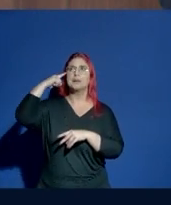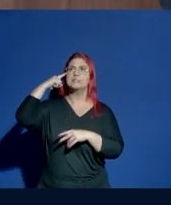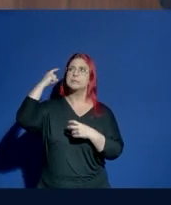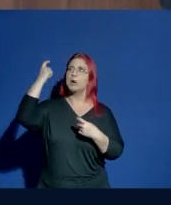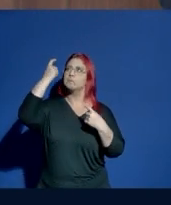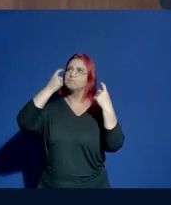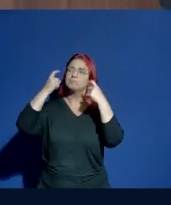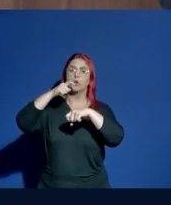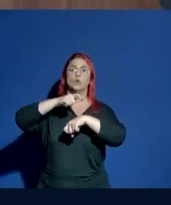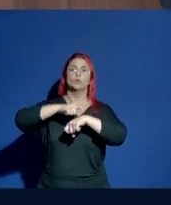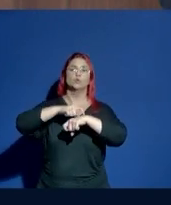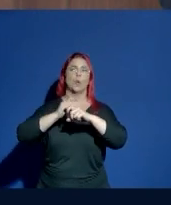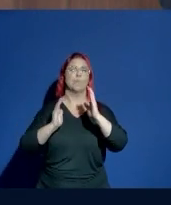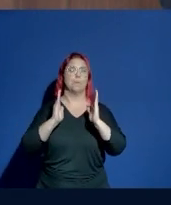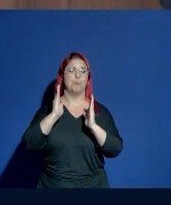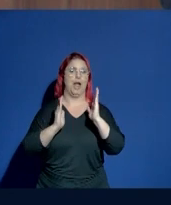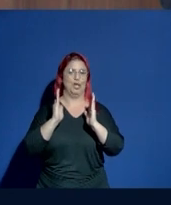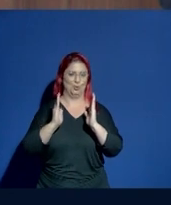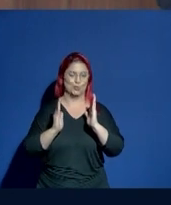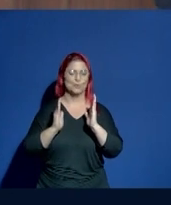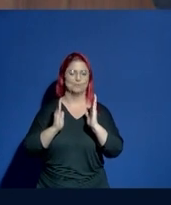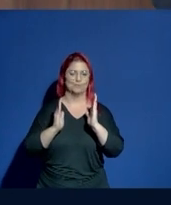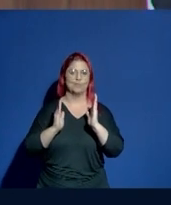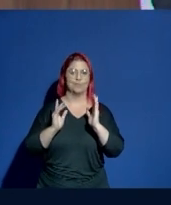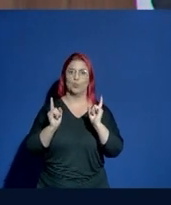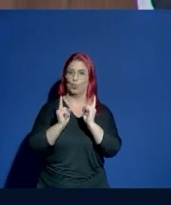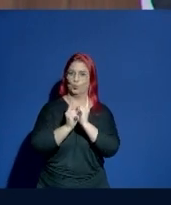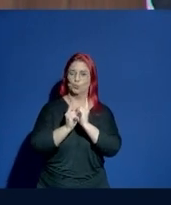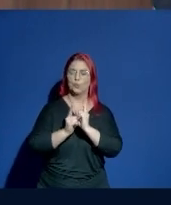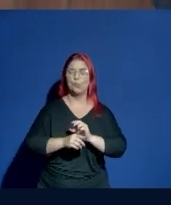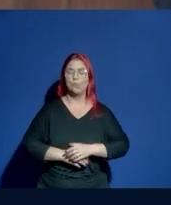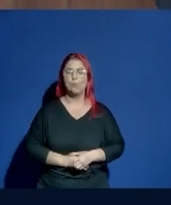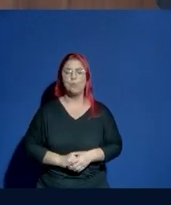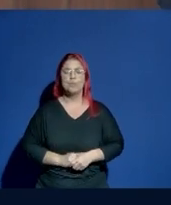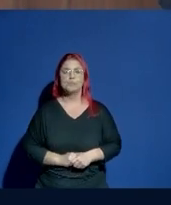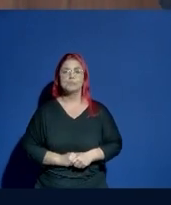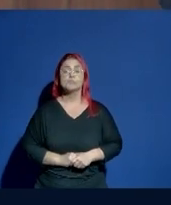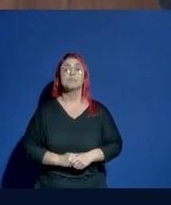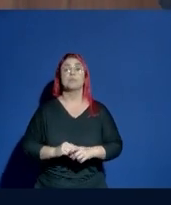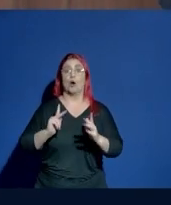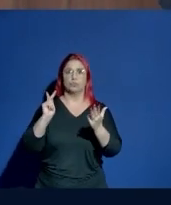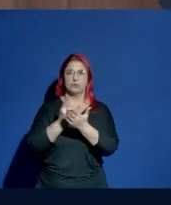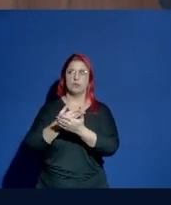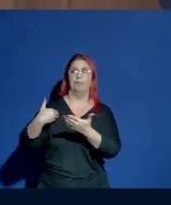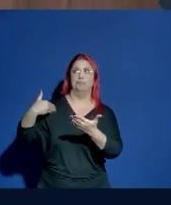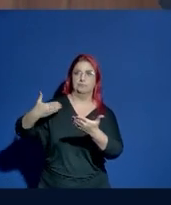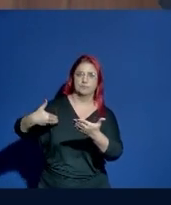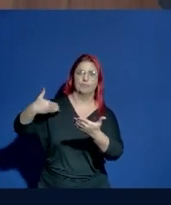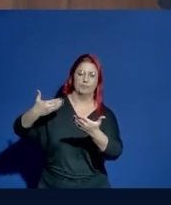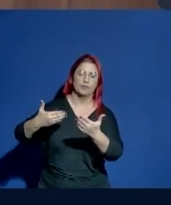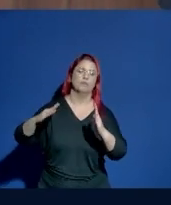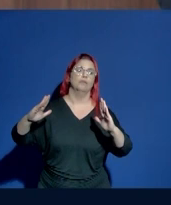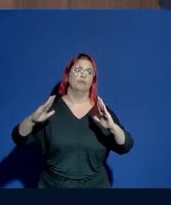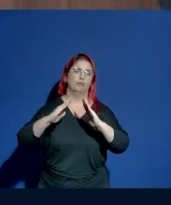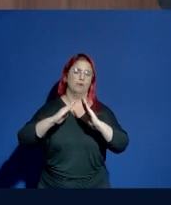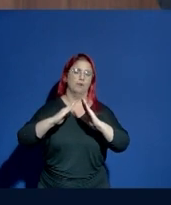no curto prazo, é que, depois dos eventos recentes, né, do